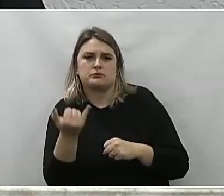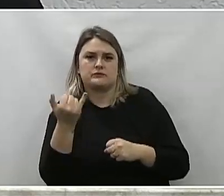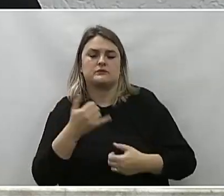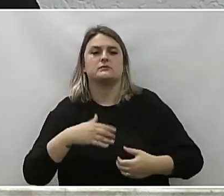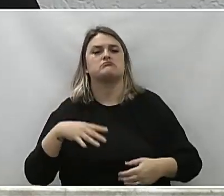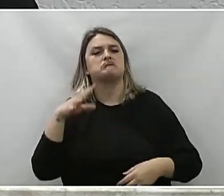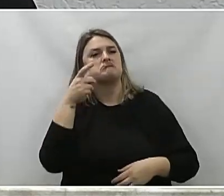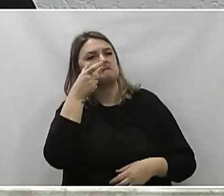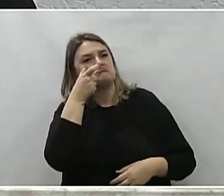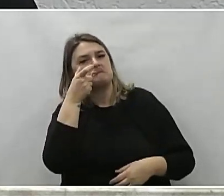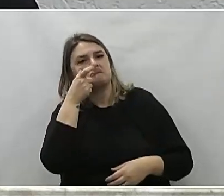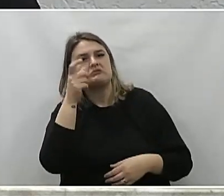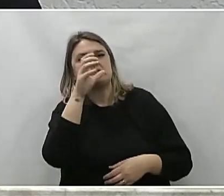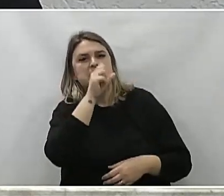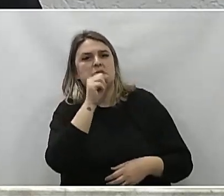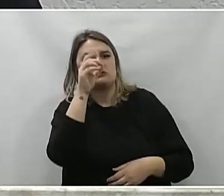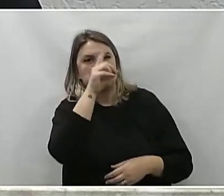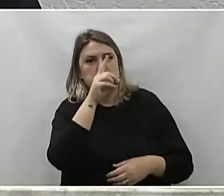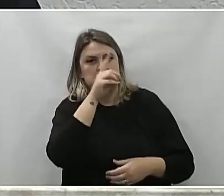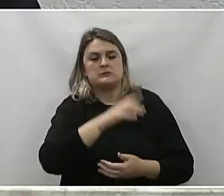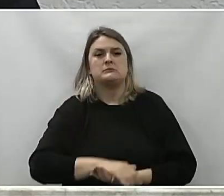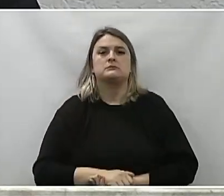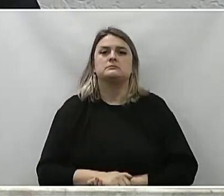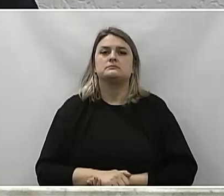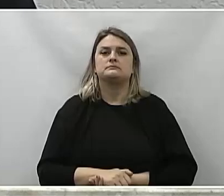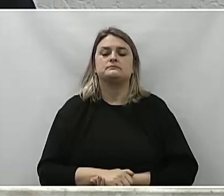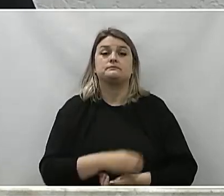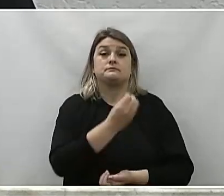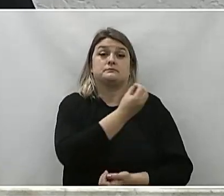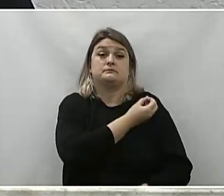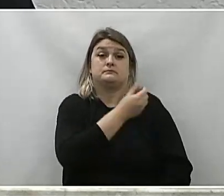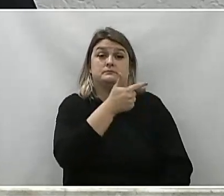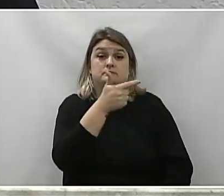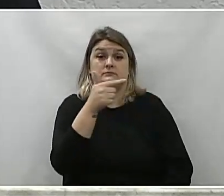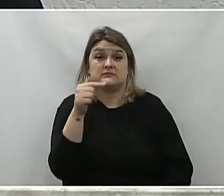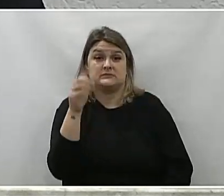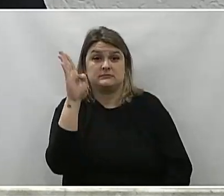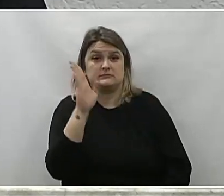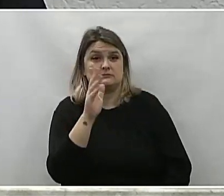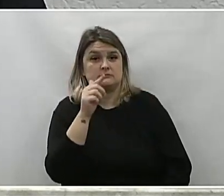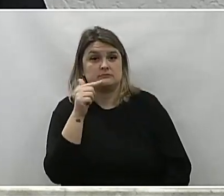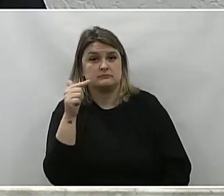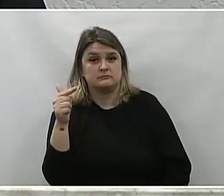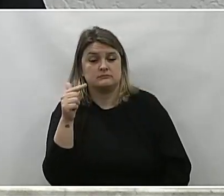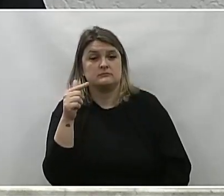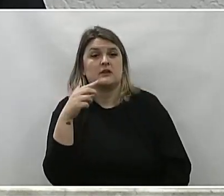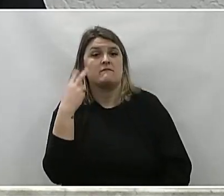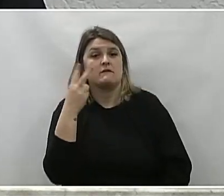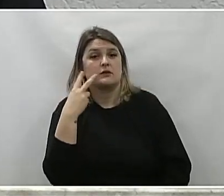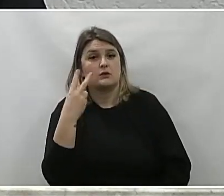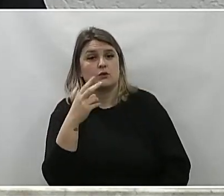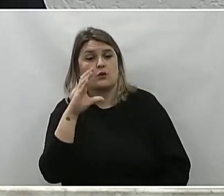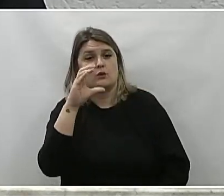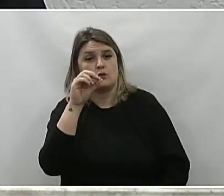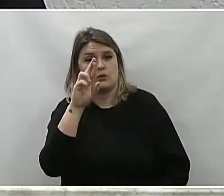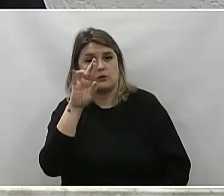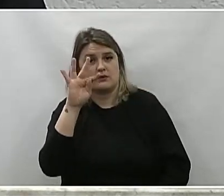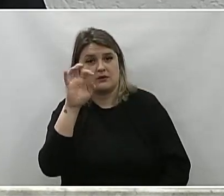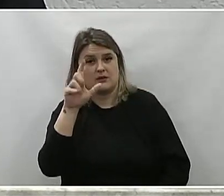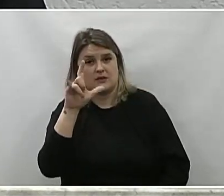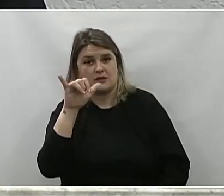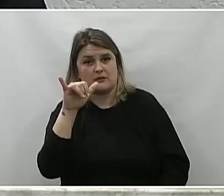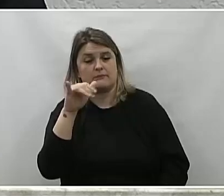desfrutar no final de semana número 227 de 2022 do vereador Valdir Luiz